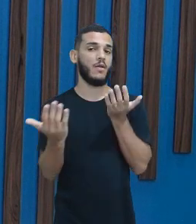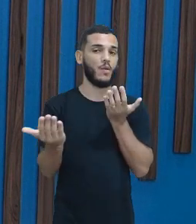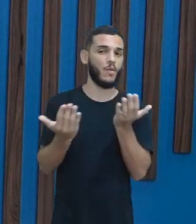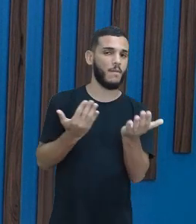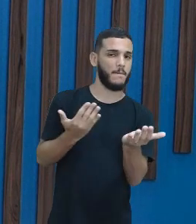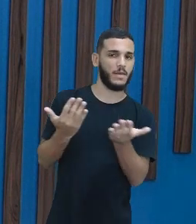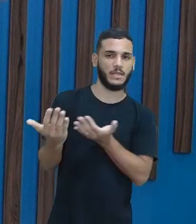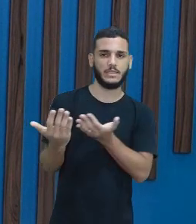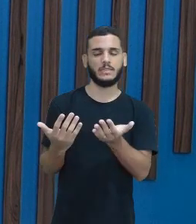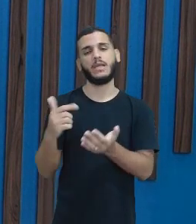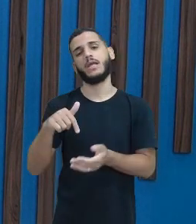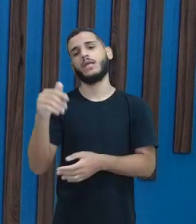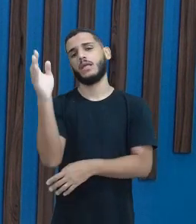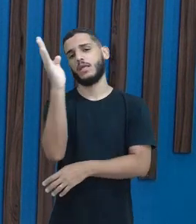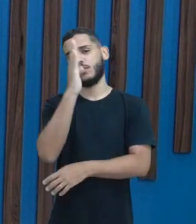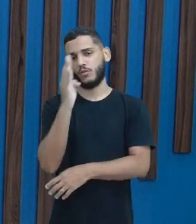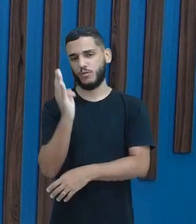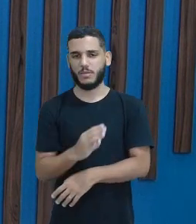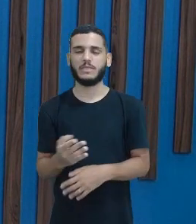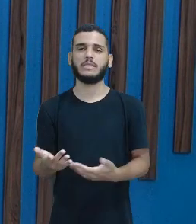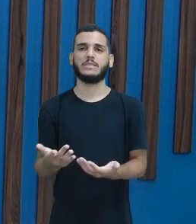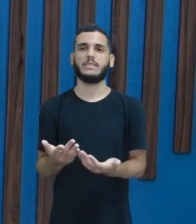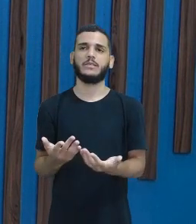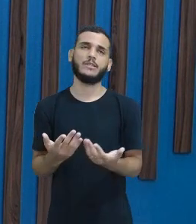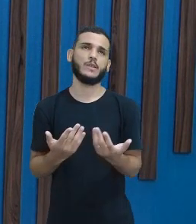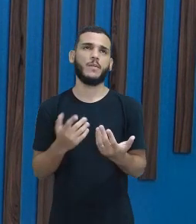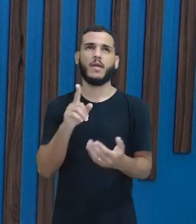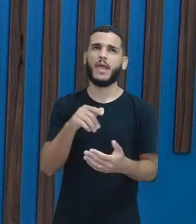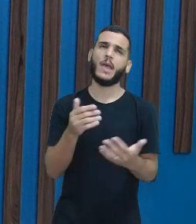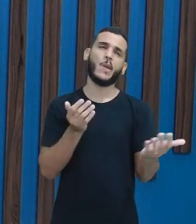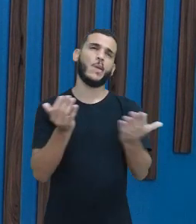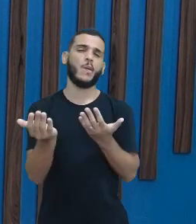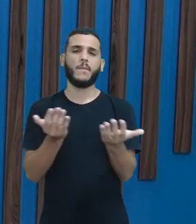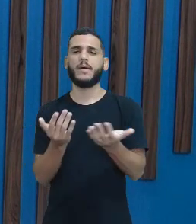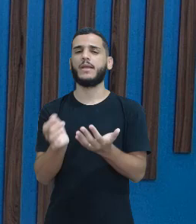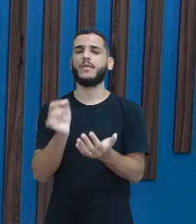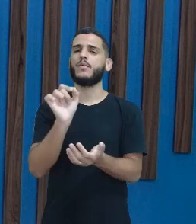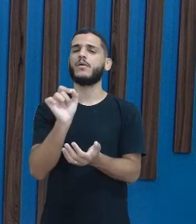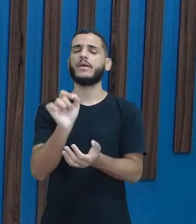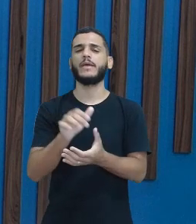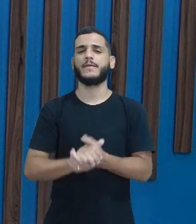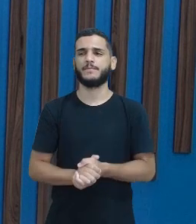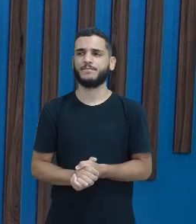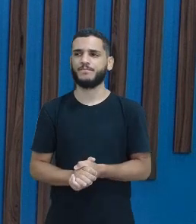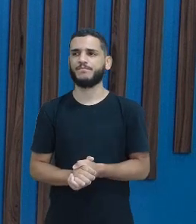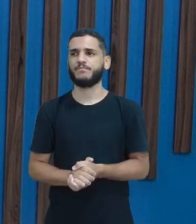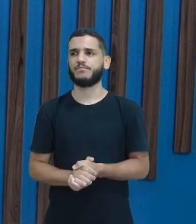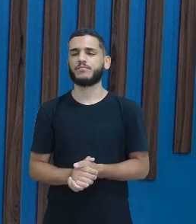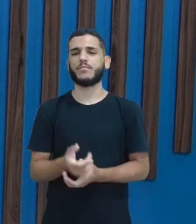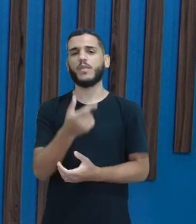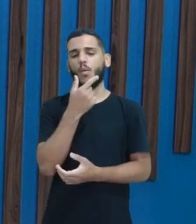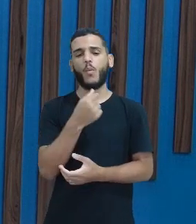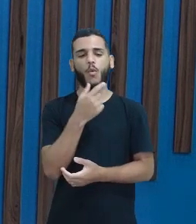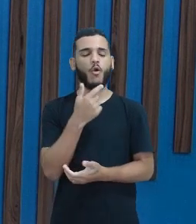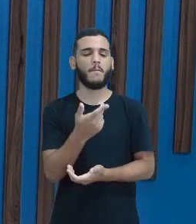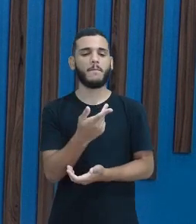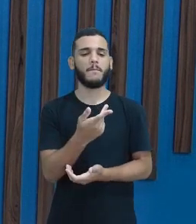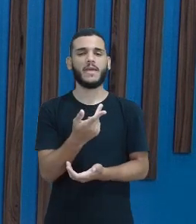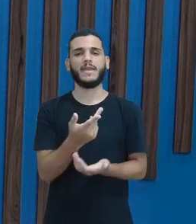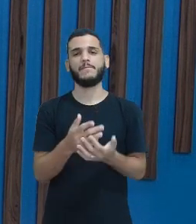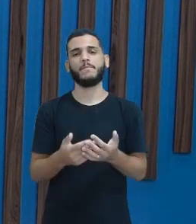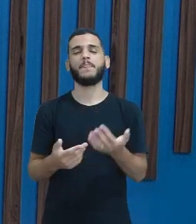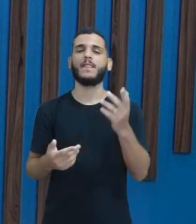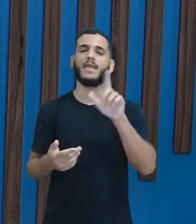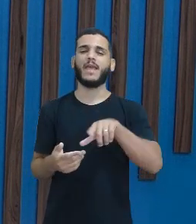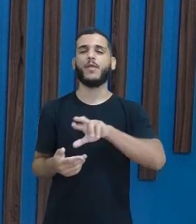no Brasil, conhecido para a gente poderia dizer que se assemelha a um repentista. Só que vocês vão